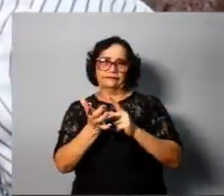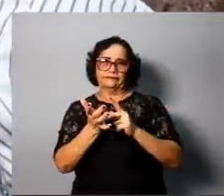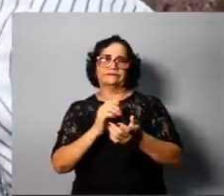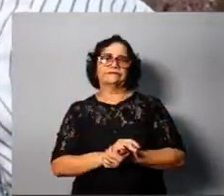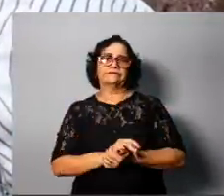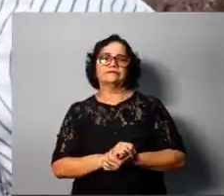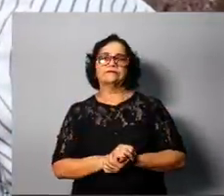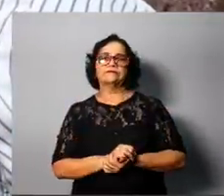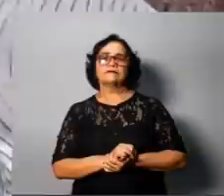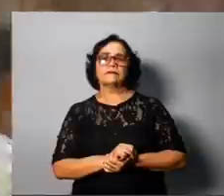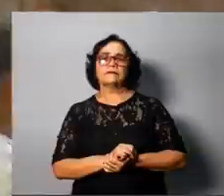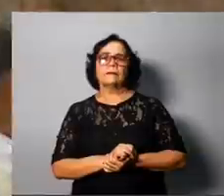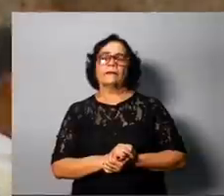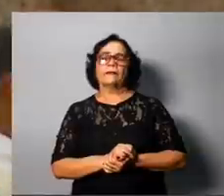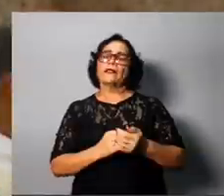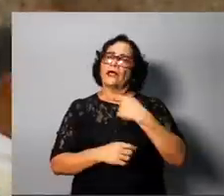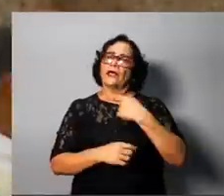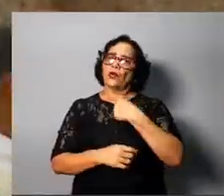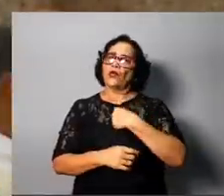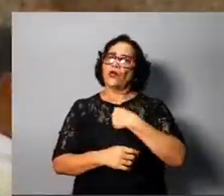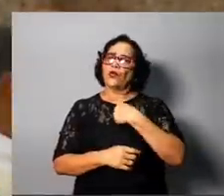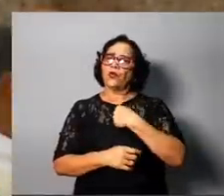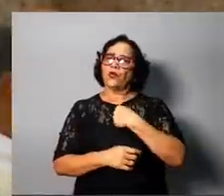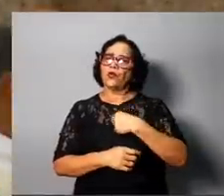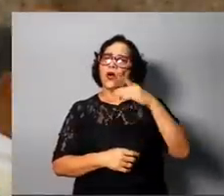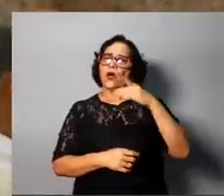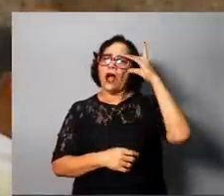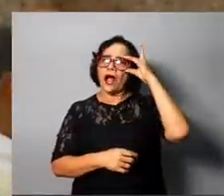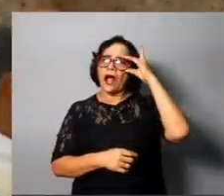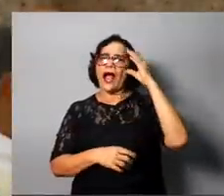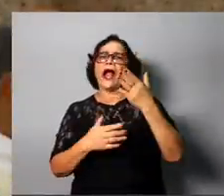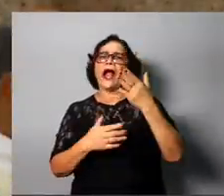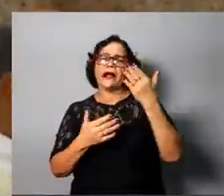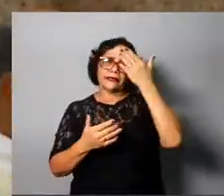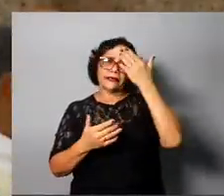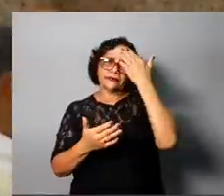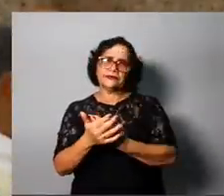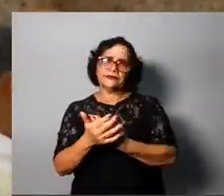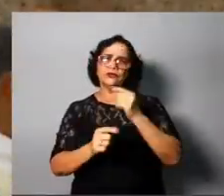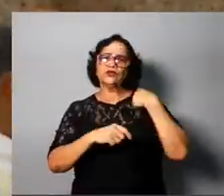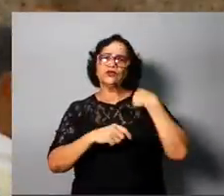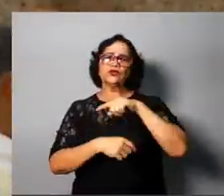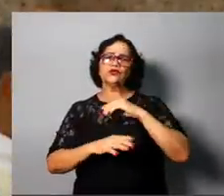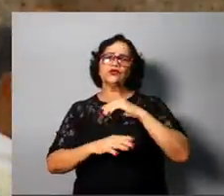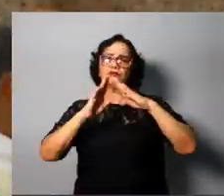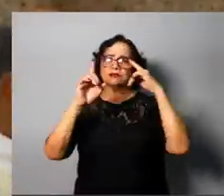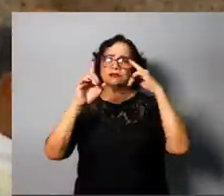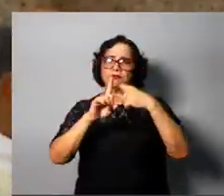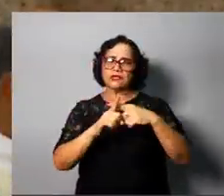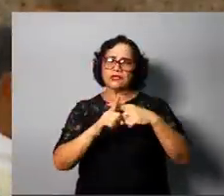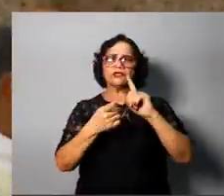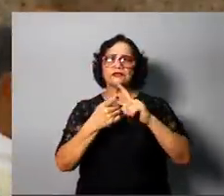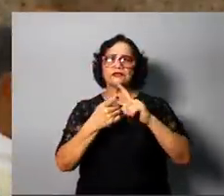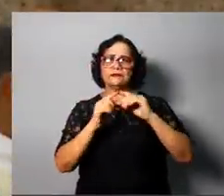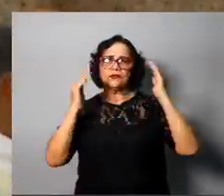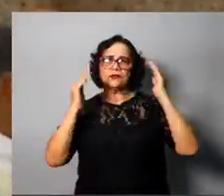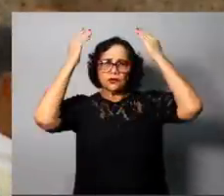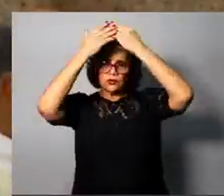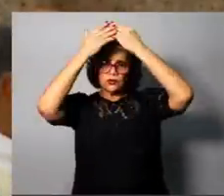Eu acredito que nós, Igreja, e nós, bispos, padres e